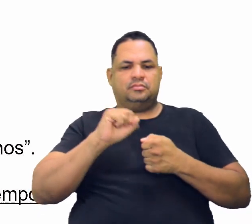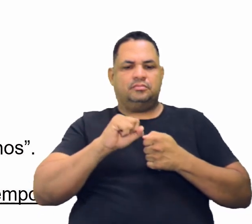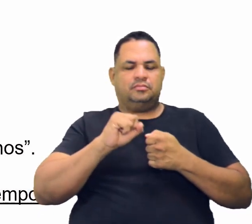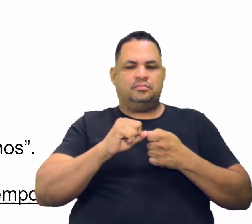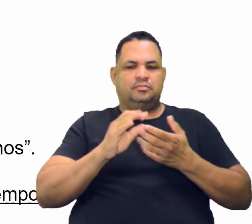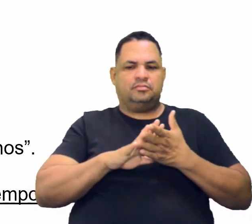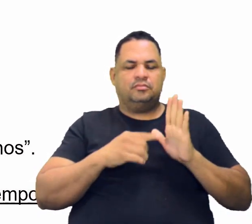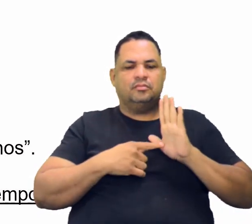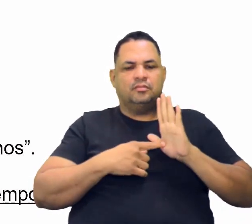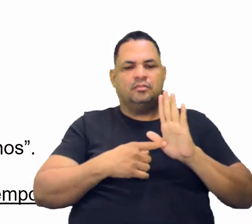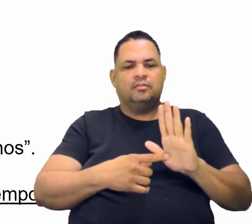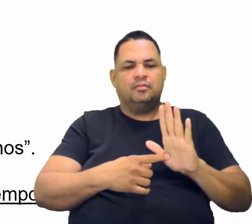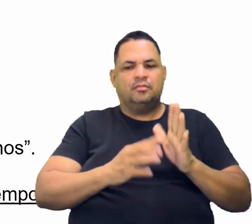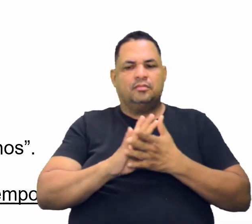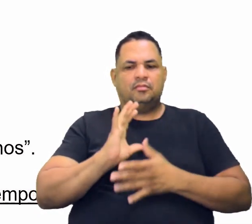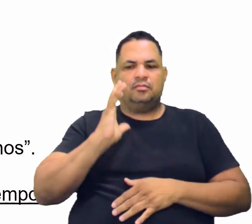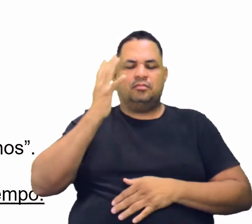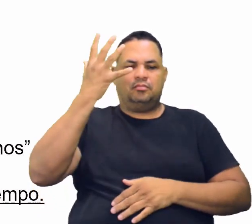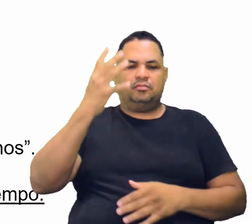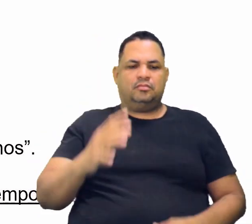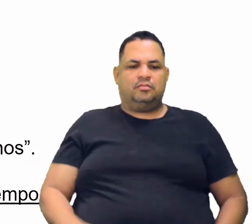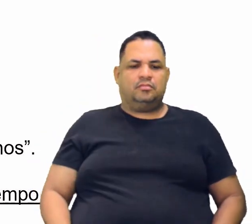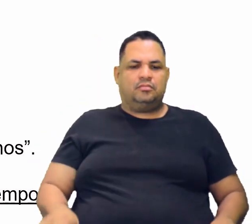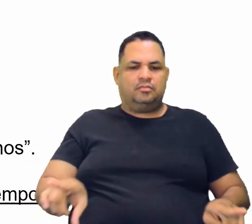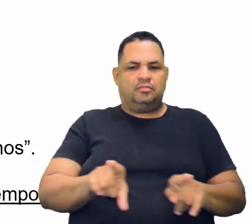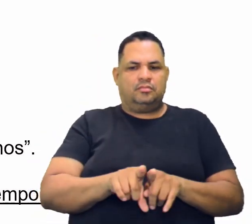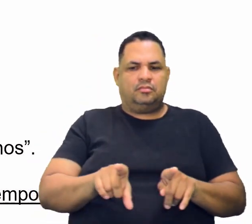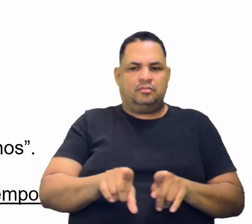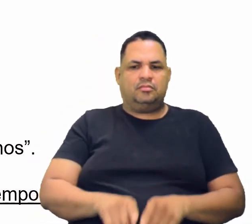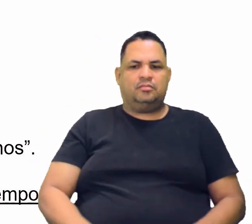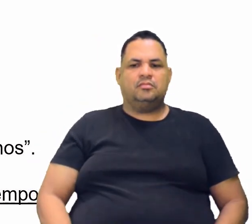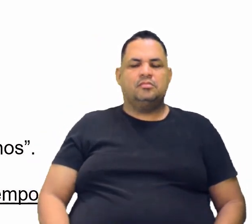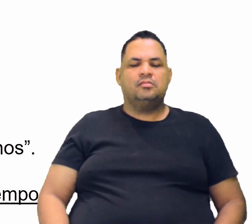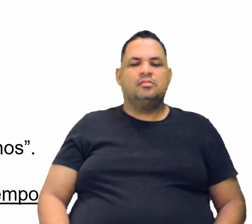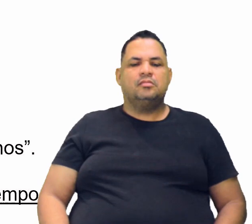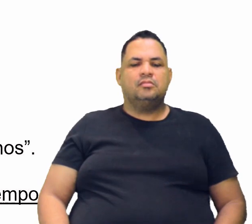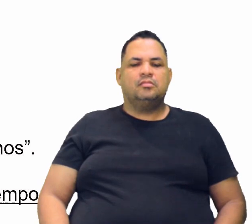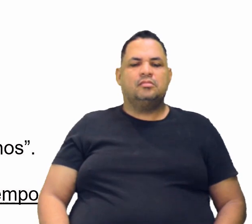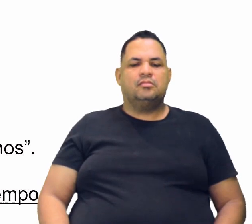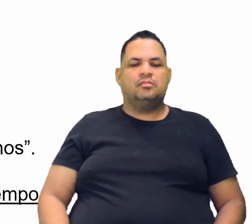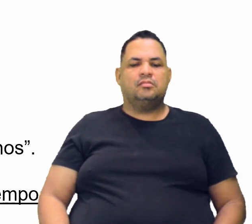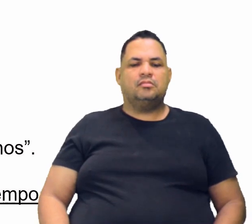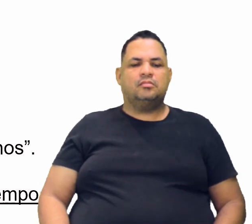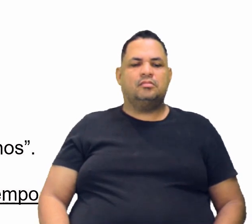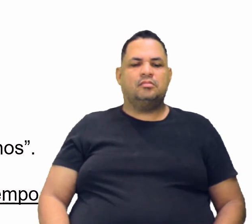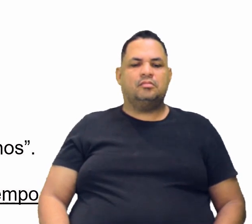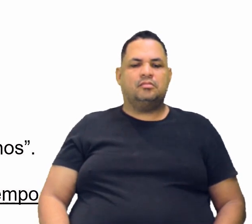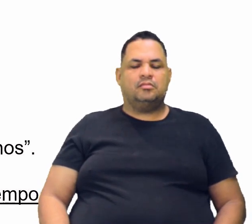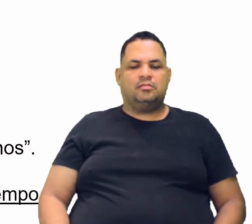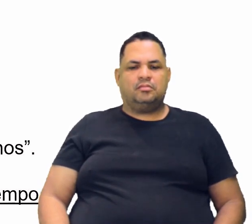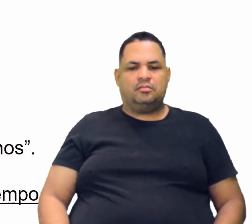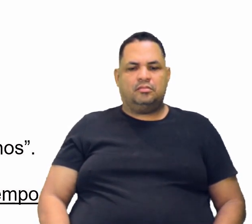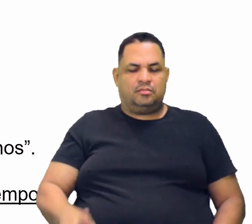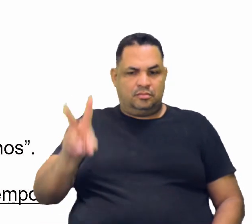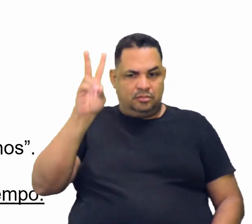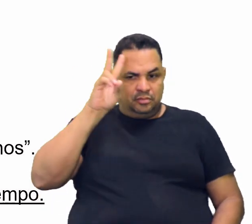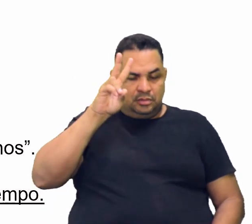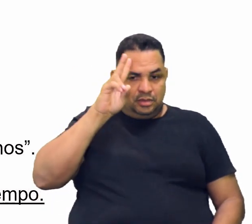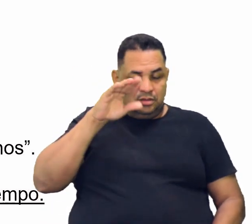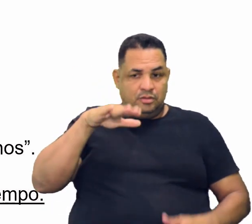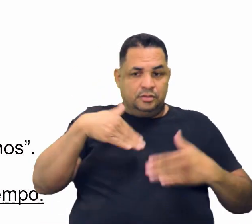indicando o quê? Tempo também, tá? Lembra quando vocês